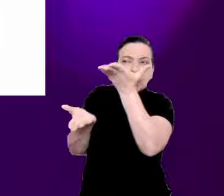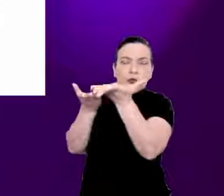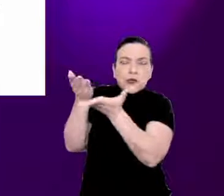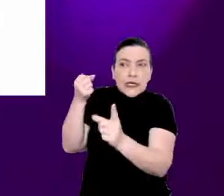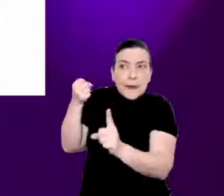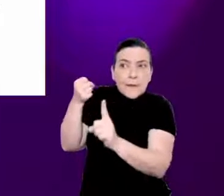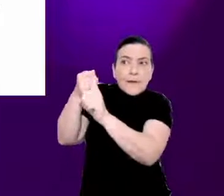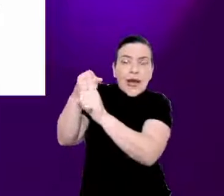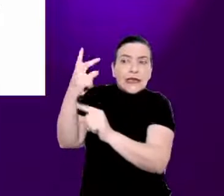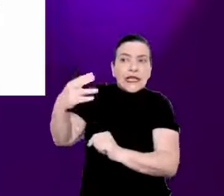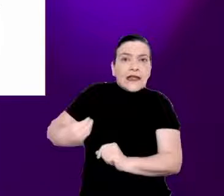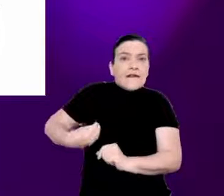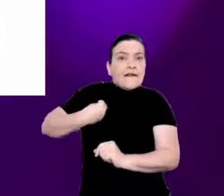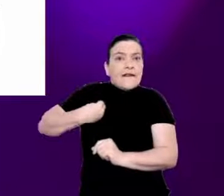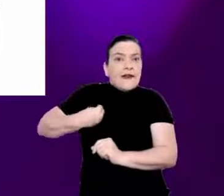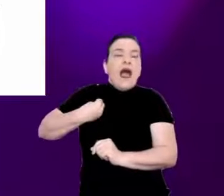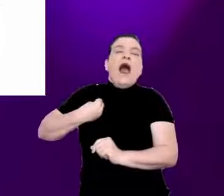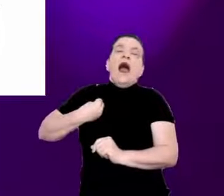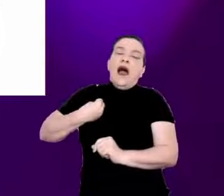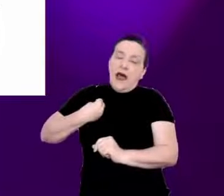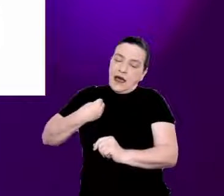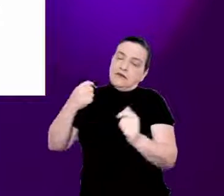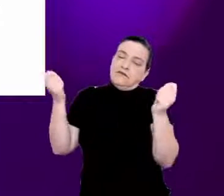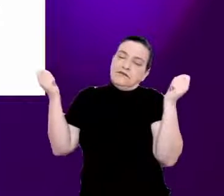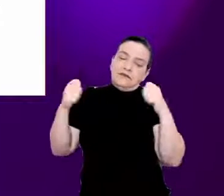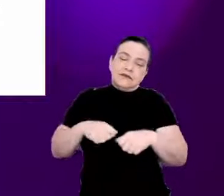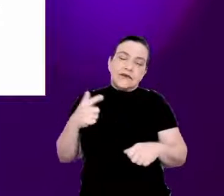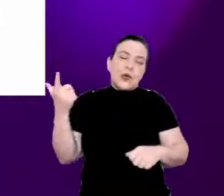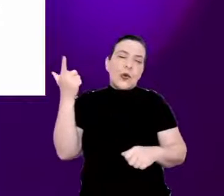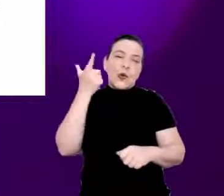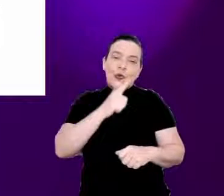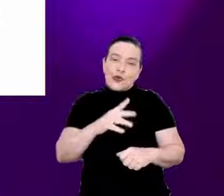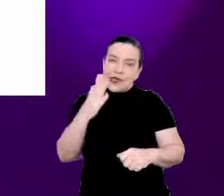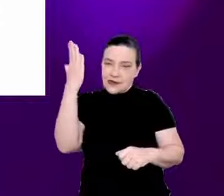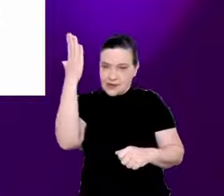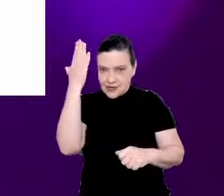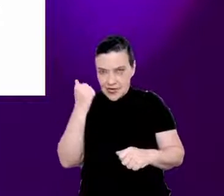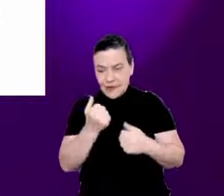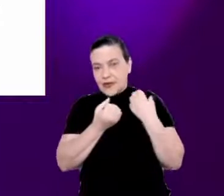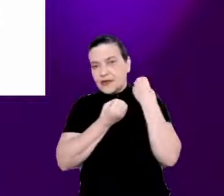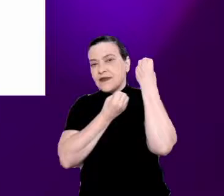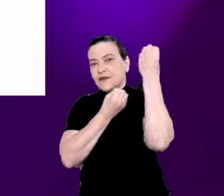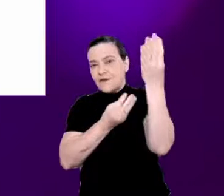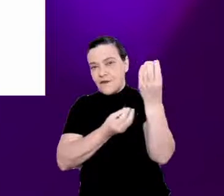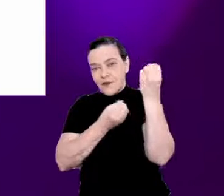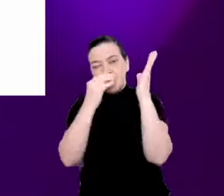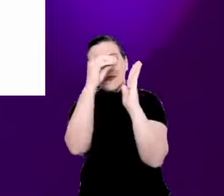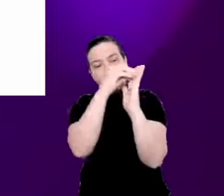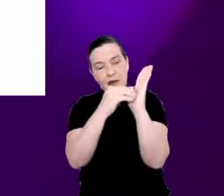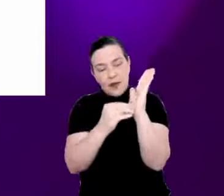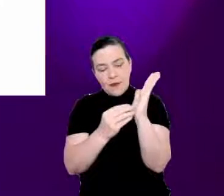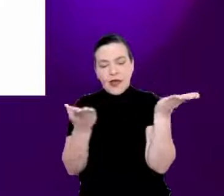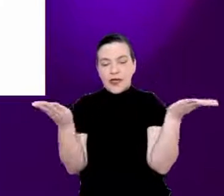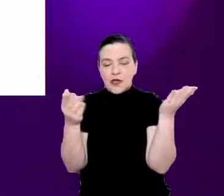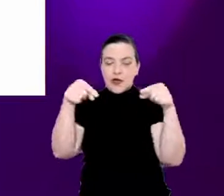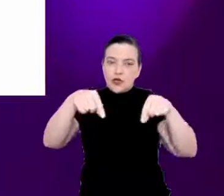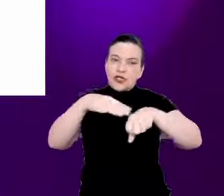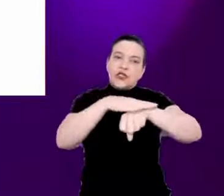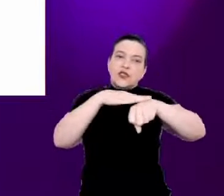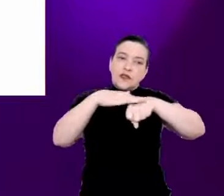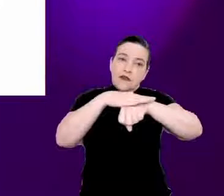vida desse paciente, aí sim você consegue trazer essa fórmula que a gente está discutindo aqui até agora e